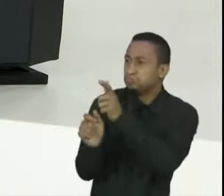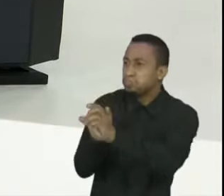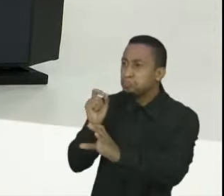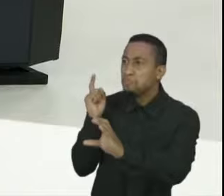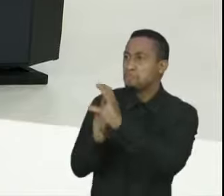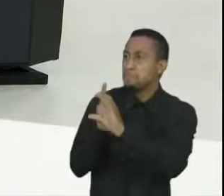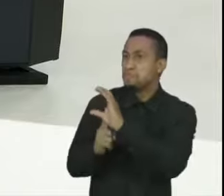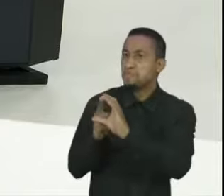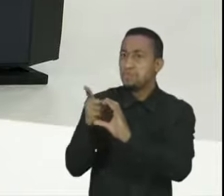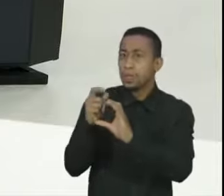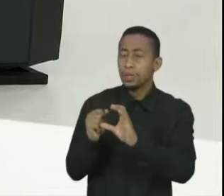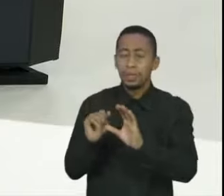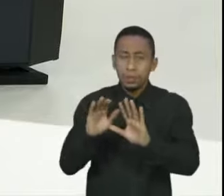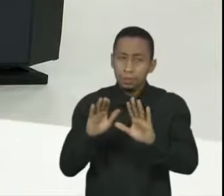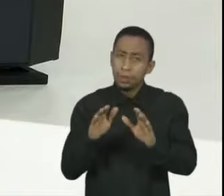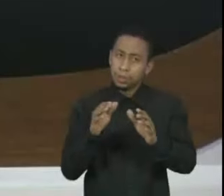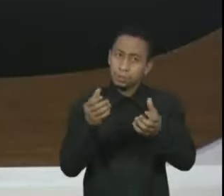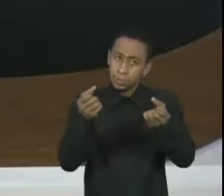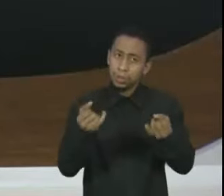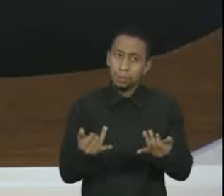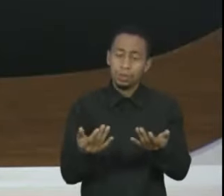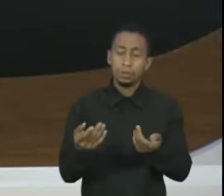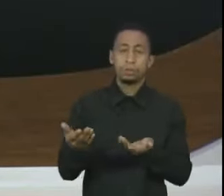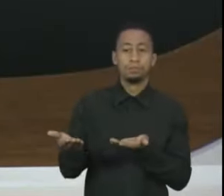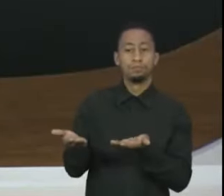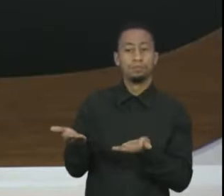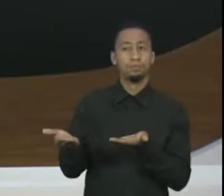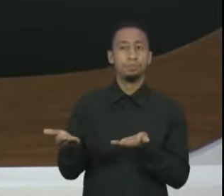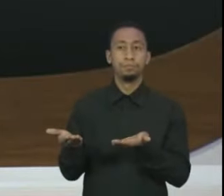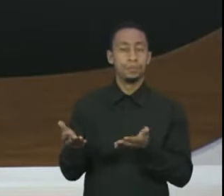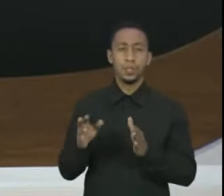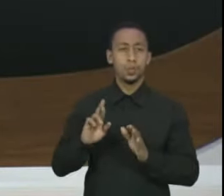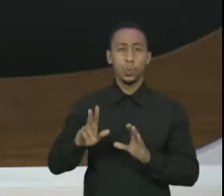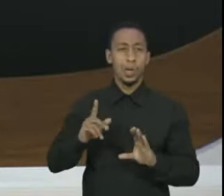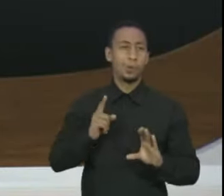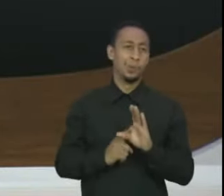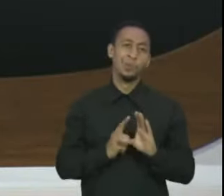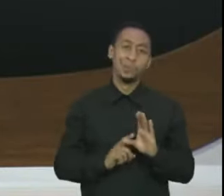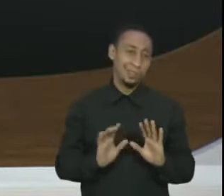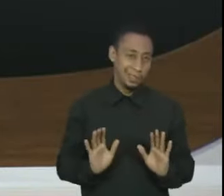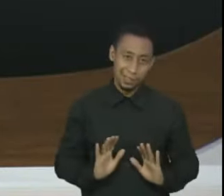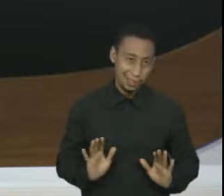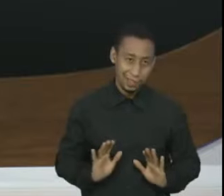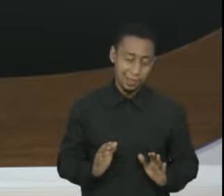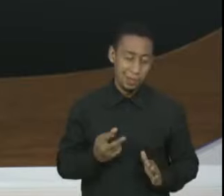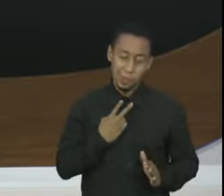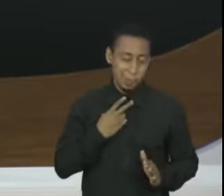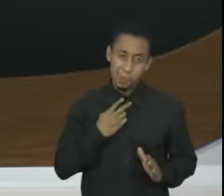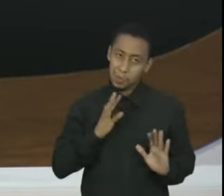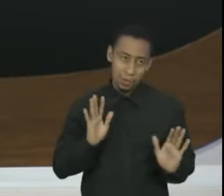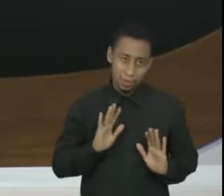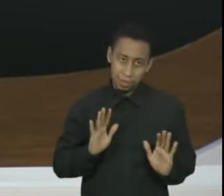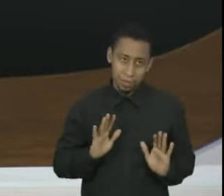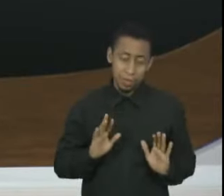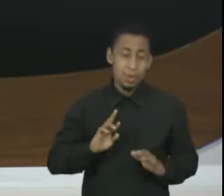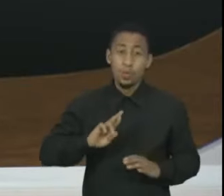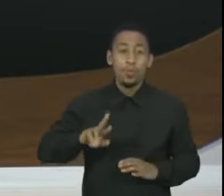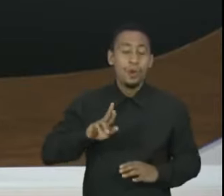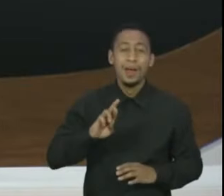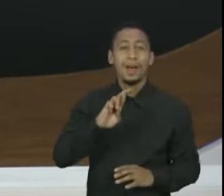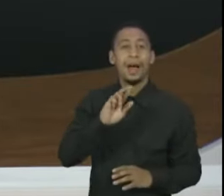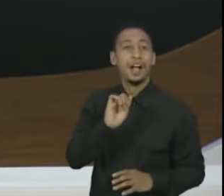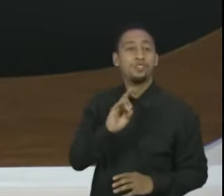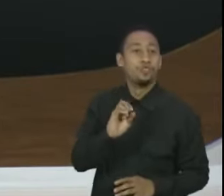aqui foram moderado não é um conservador radical e também não pode nunca ser chamado de comunista e